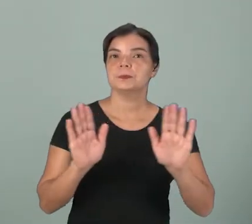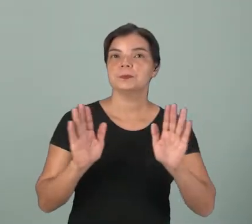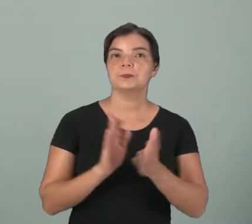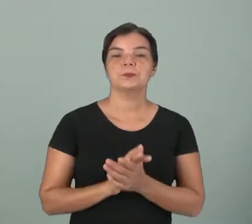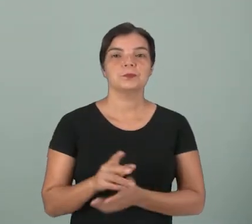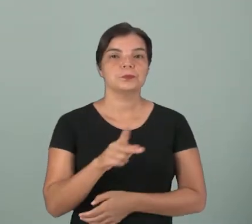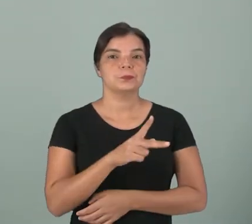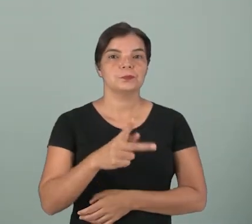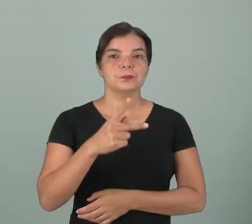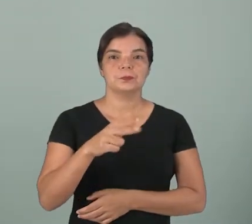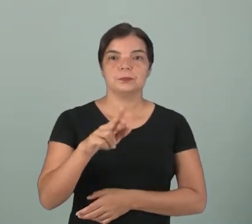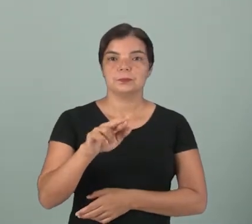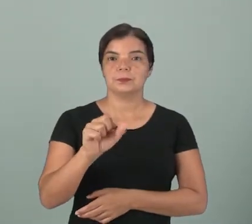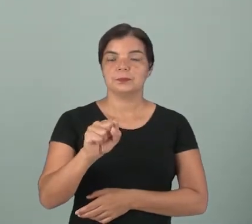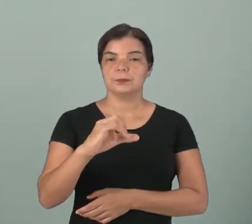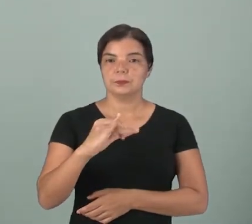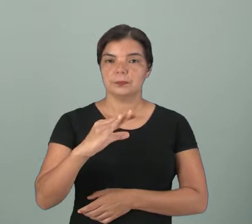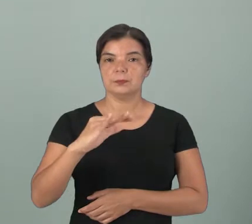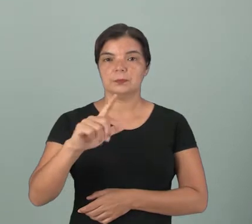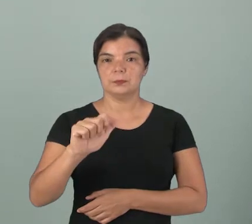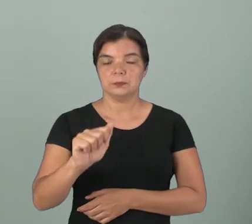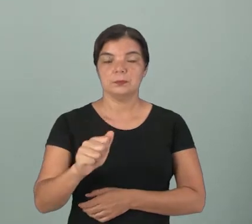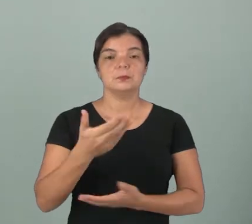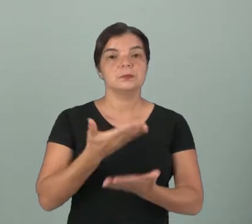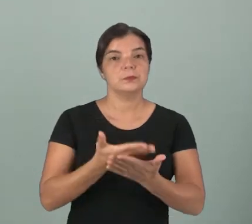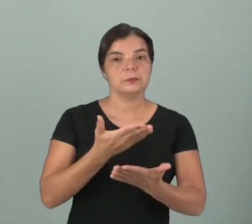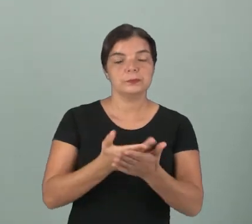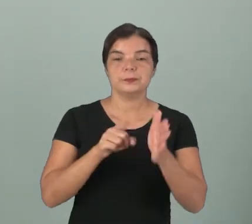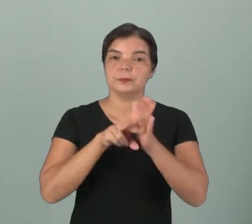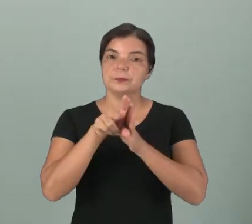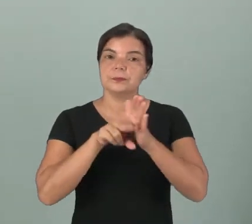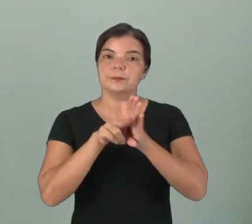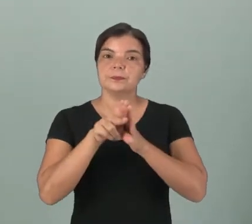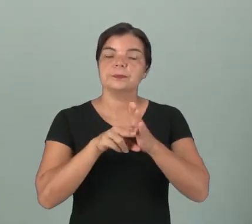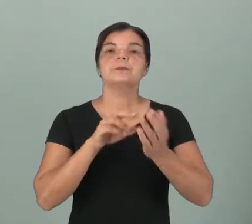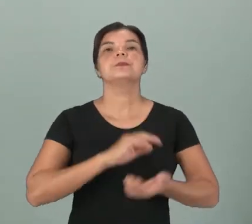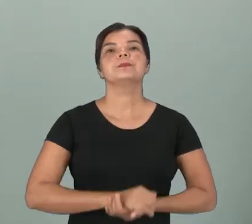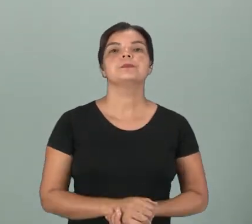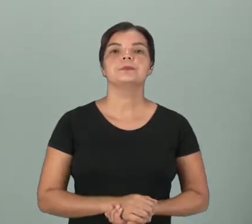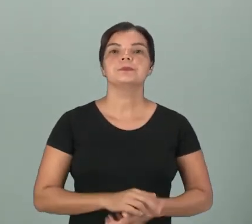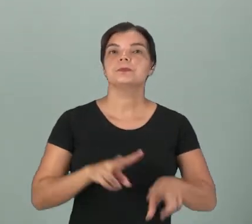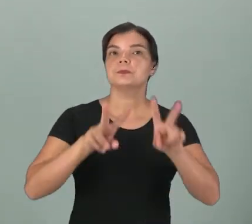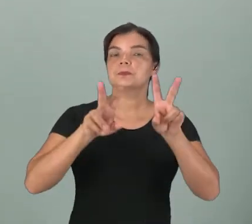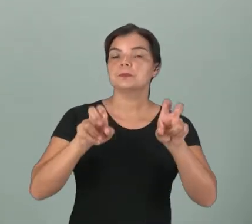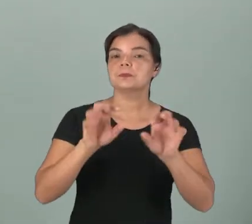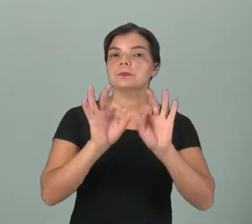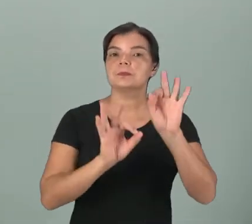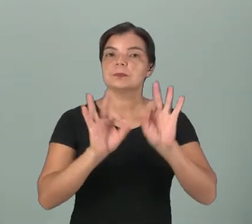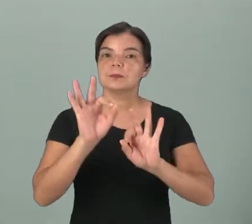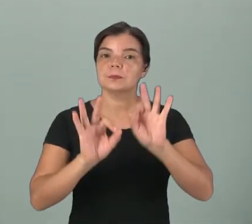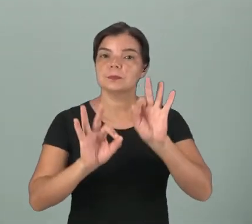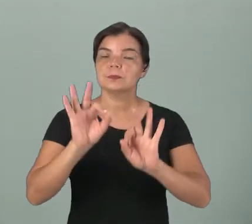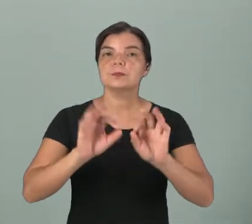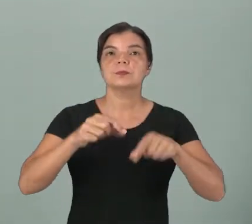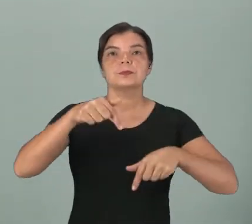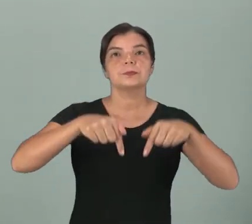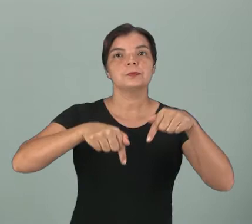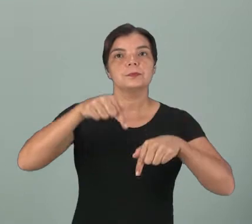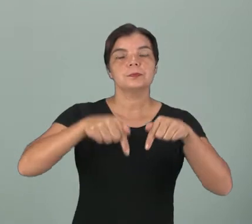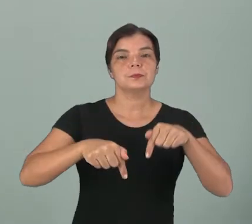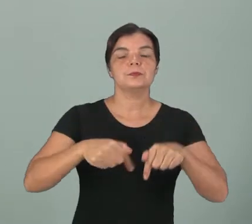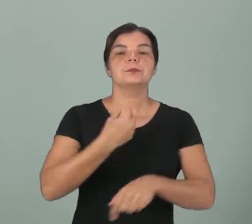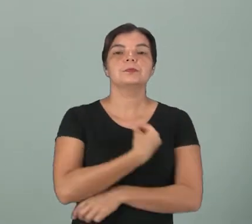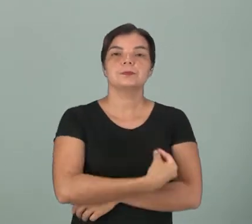o Olá eu sou a professora Priscila e hoje nós teremos mais uma aula de biologia o nosso tema de hoje será